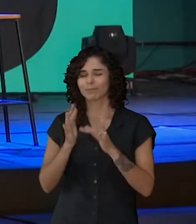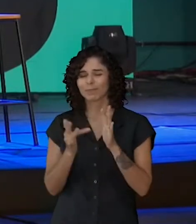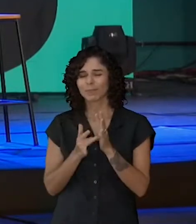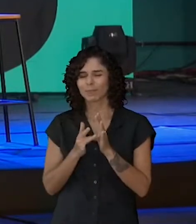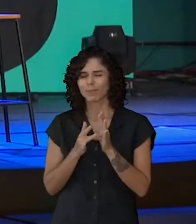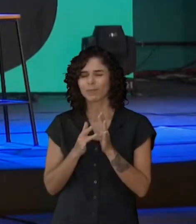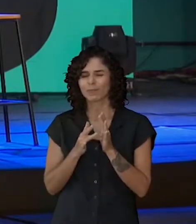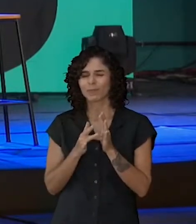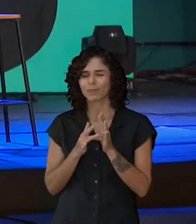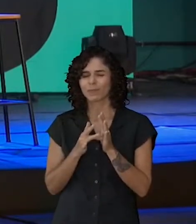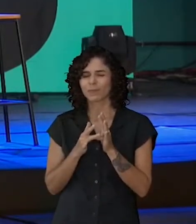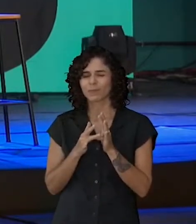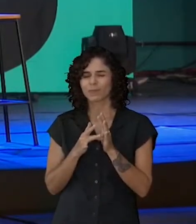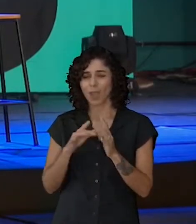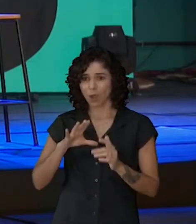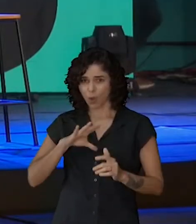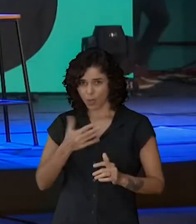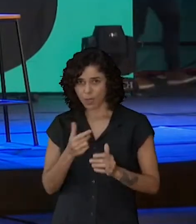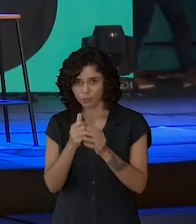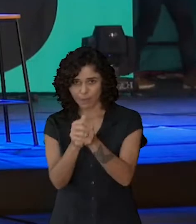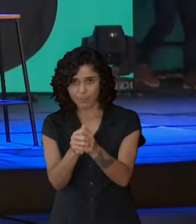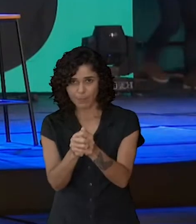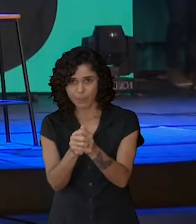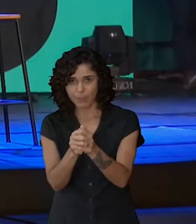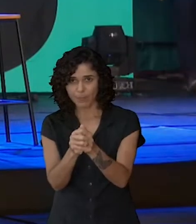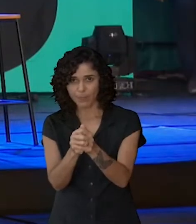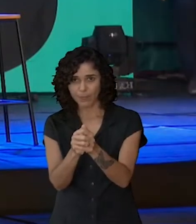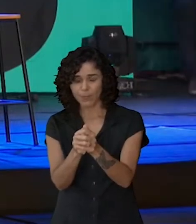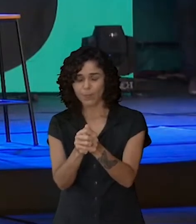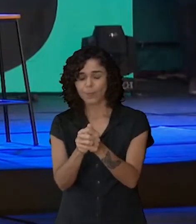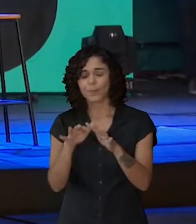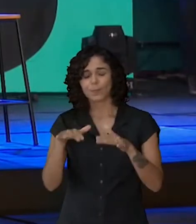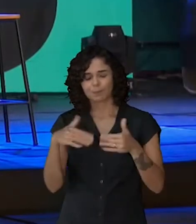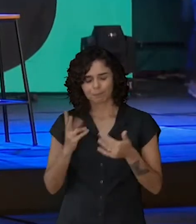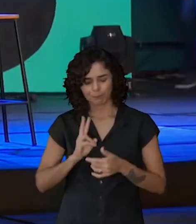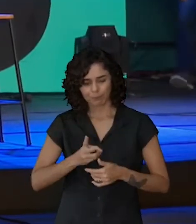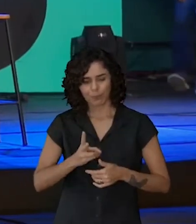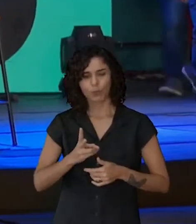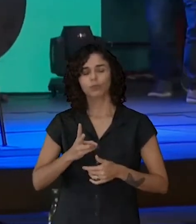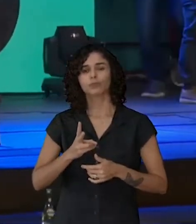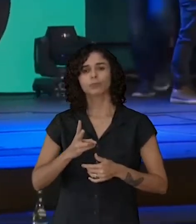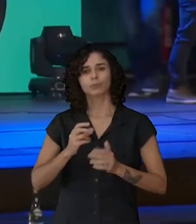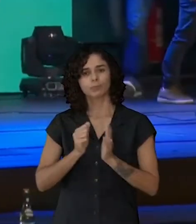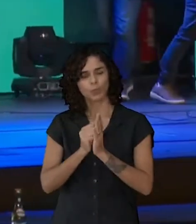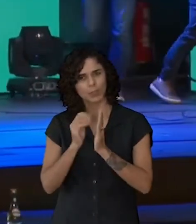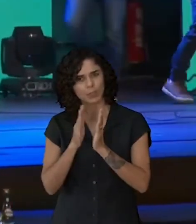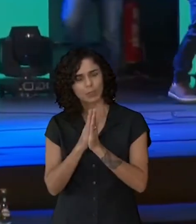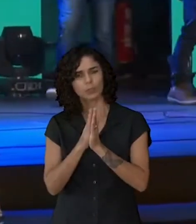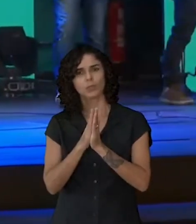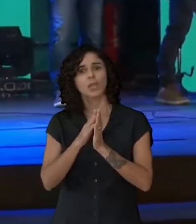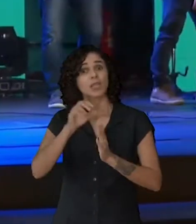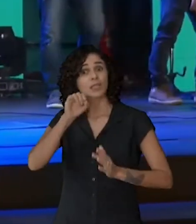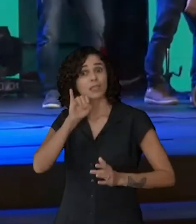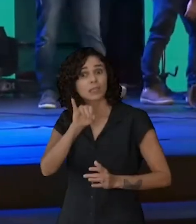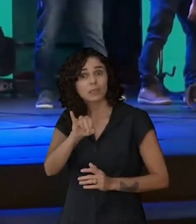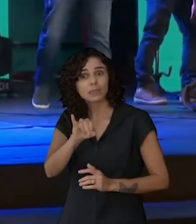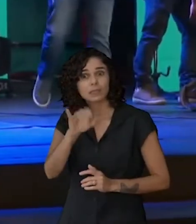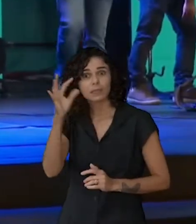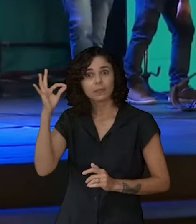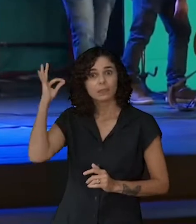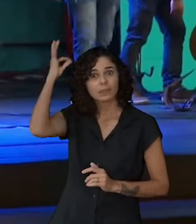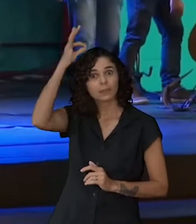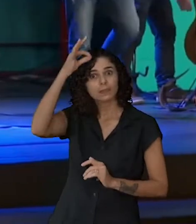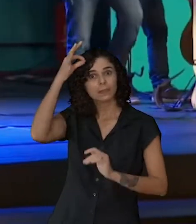coragem de dizer amém? Então fica com os olhos fechados. E se o Espírito Santo